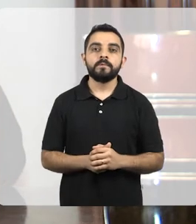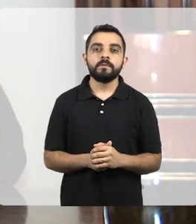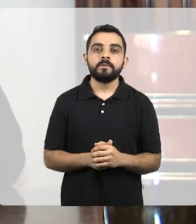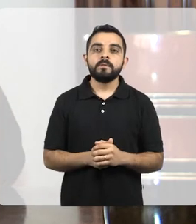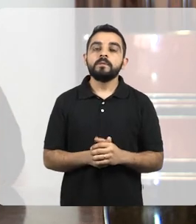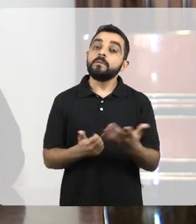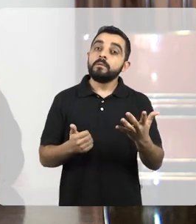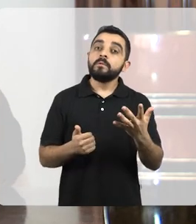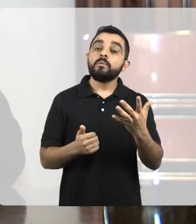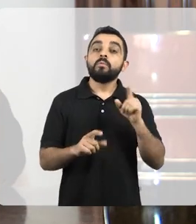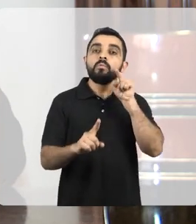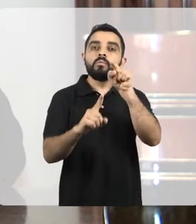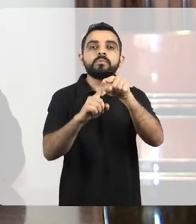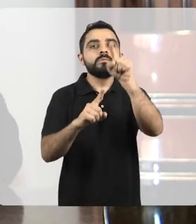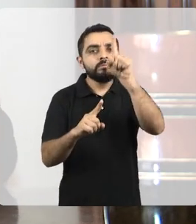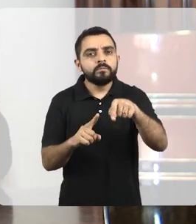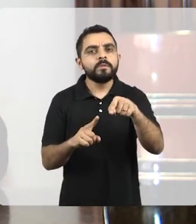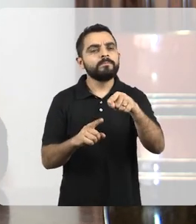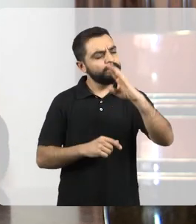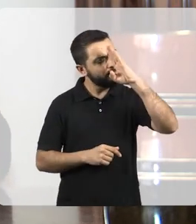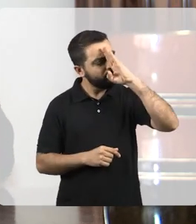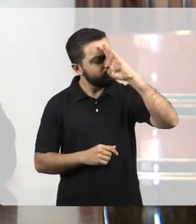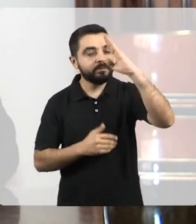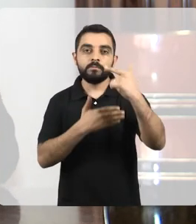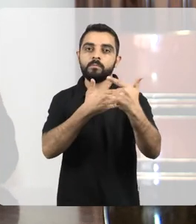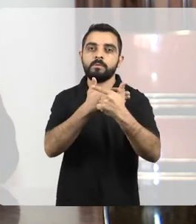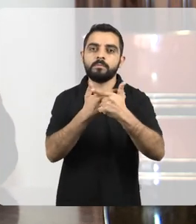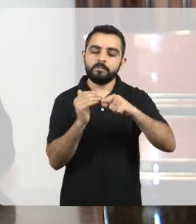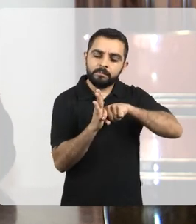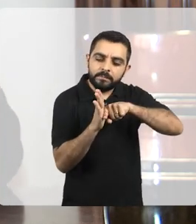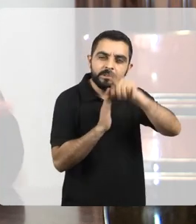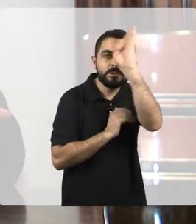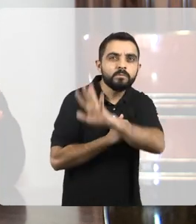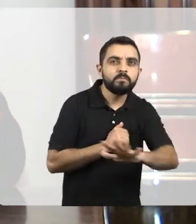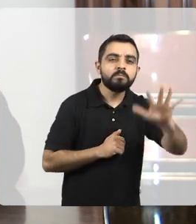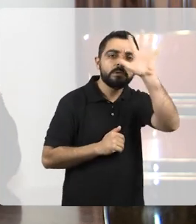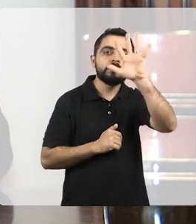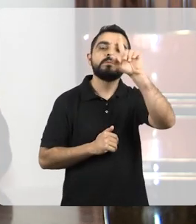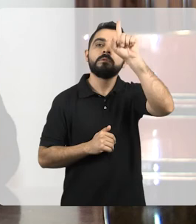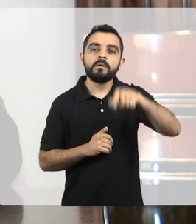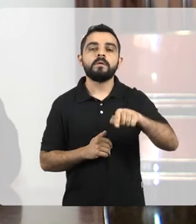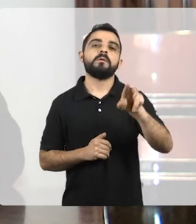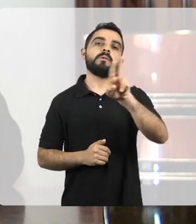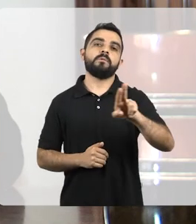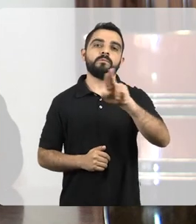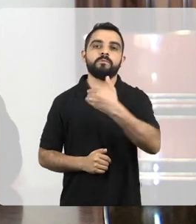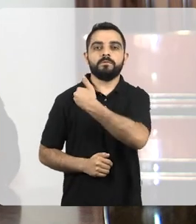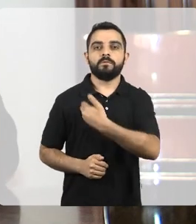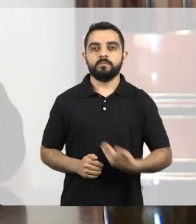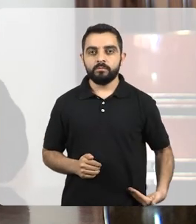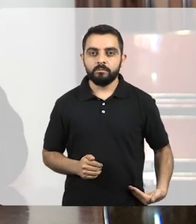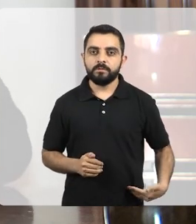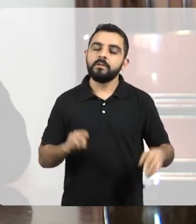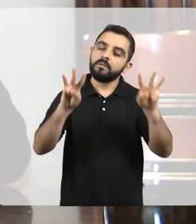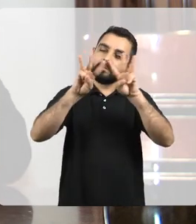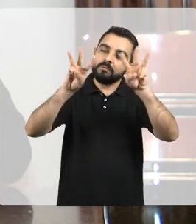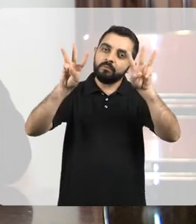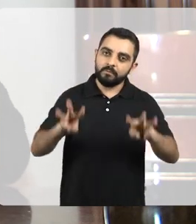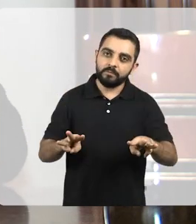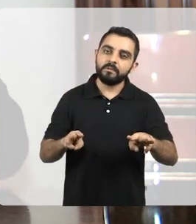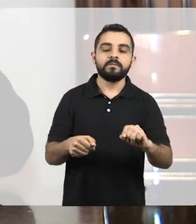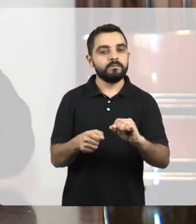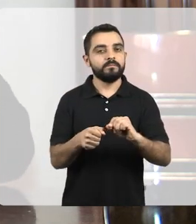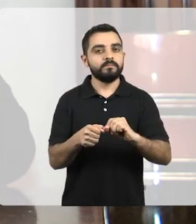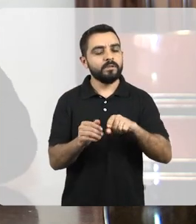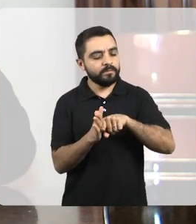de outras bolsas tudo isso enfim para reafirmar esse grande papel que é insubstituível e que ninguém mais faz no brasil e que faz a universidade